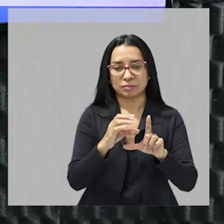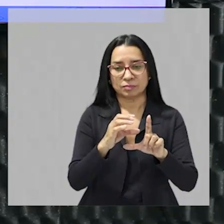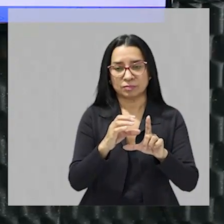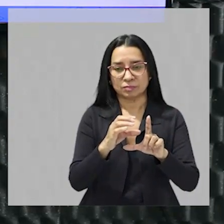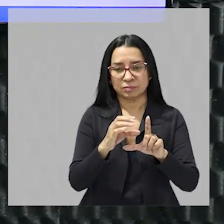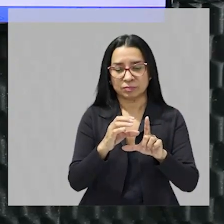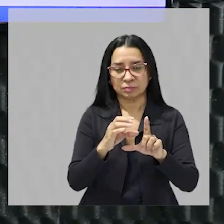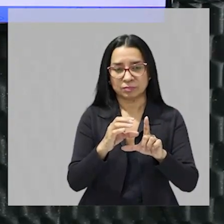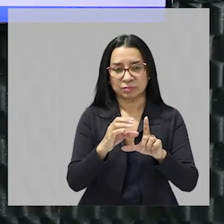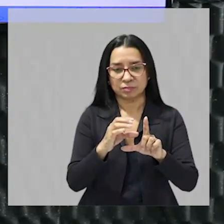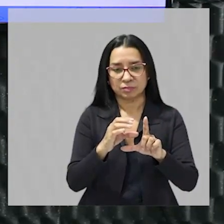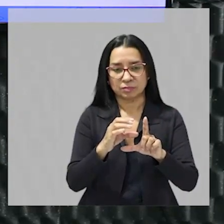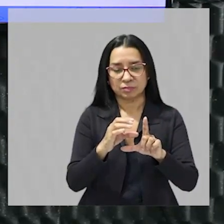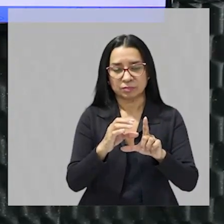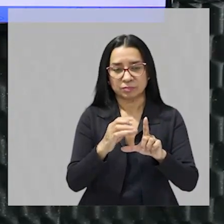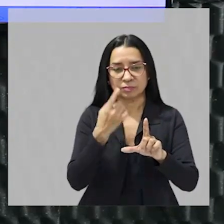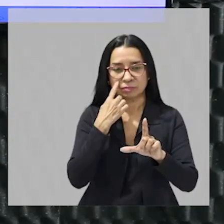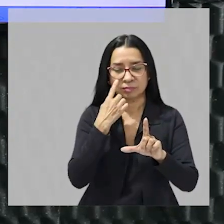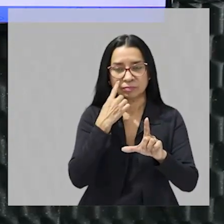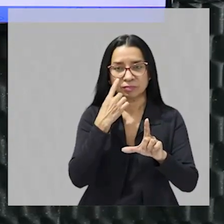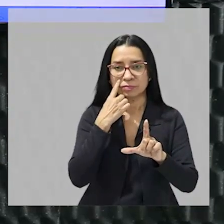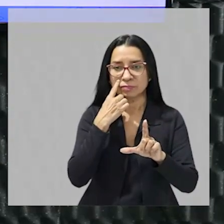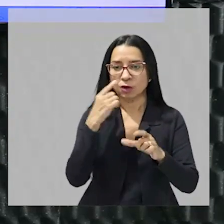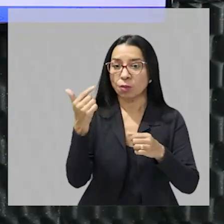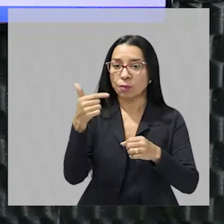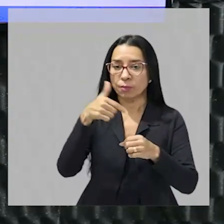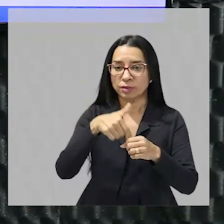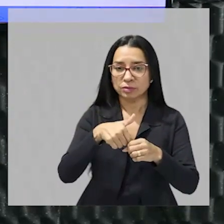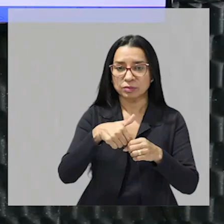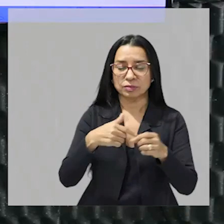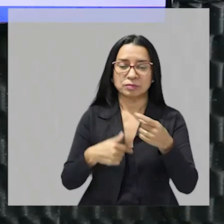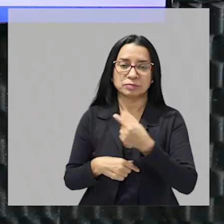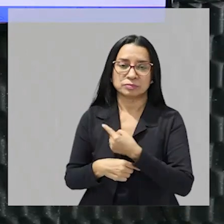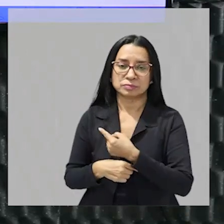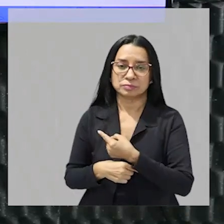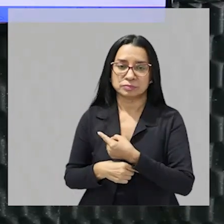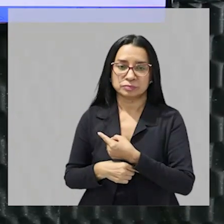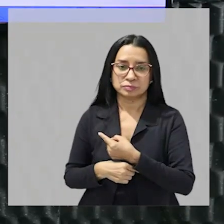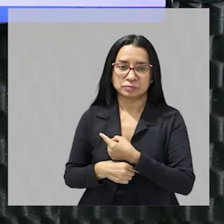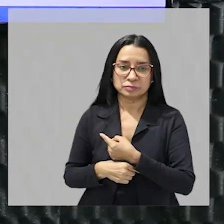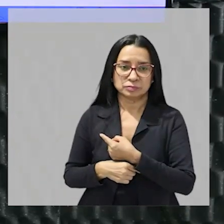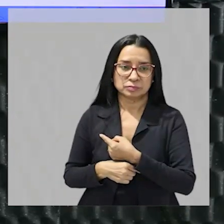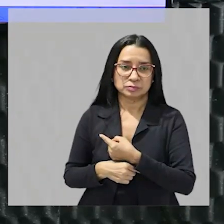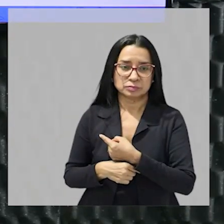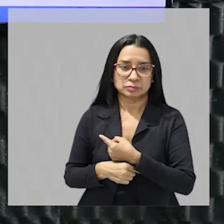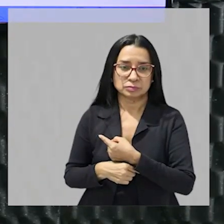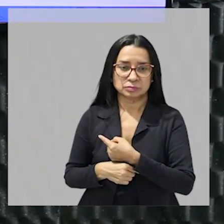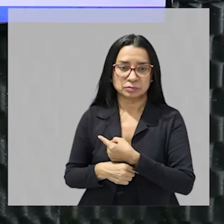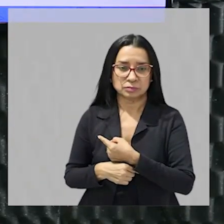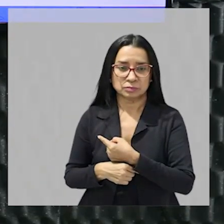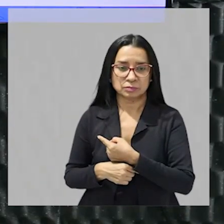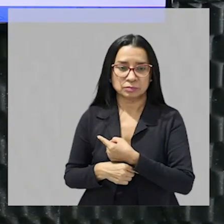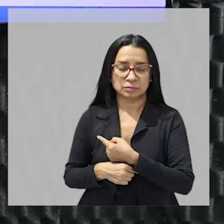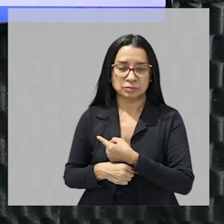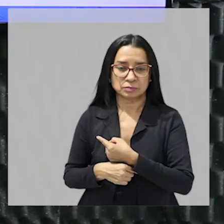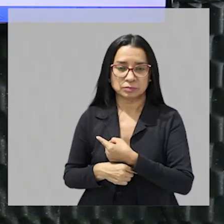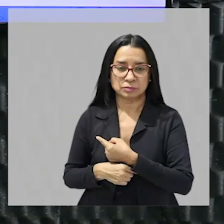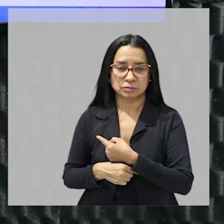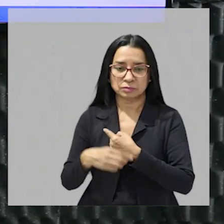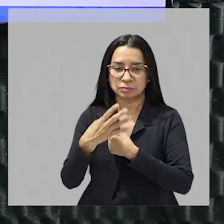do percentual de petróleo. Vamos analisar o petróleo de novo, galera. Tá certo? Petróleo